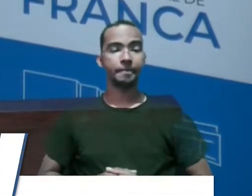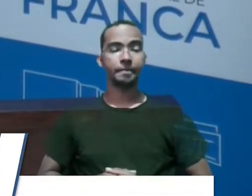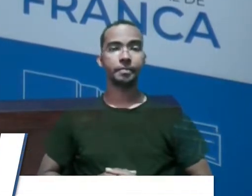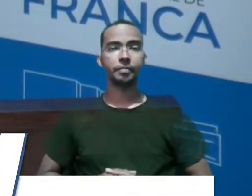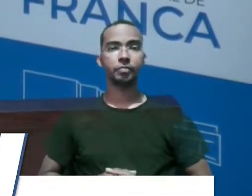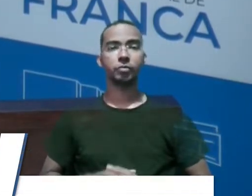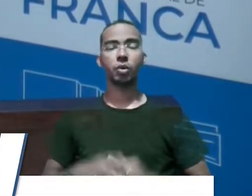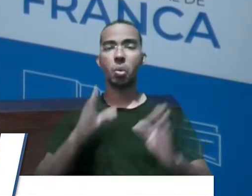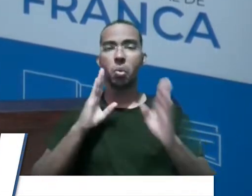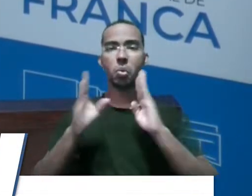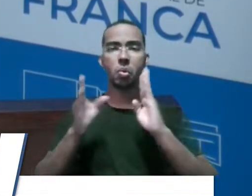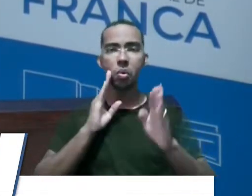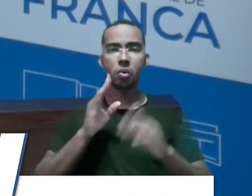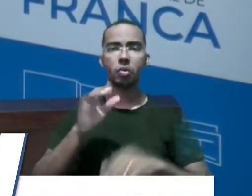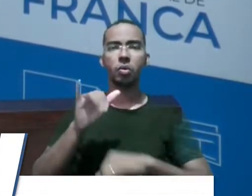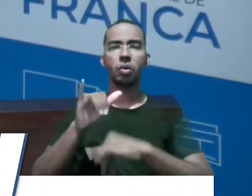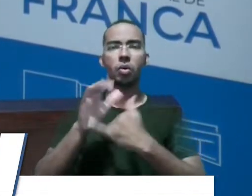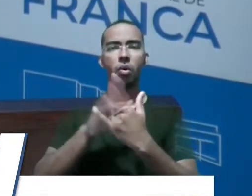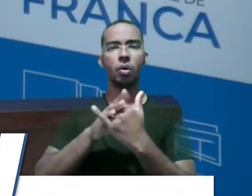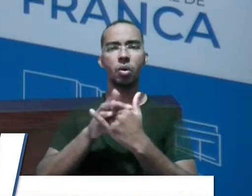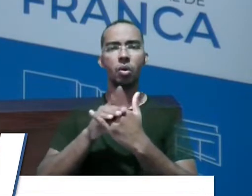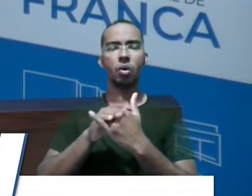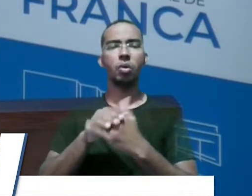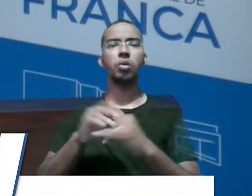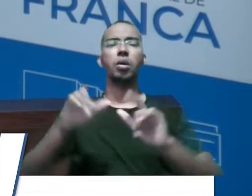Facebook, pelo YouTube, pela TV Câmara,